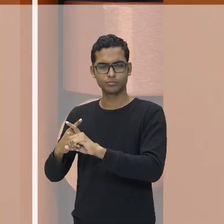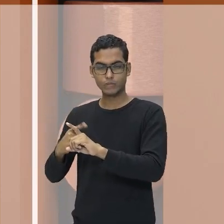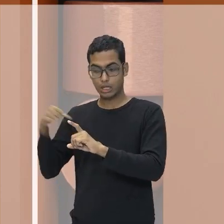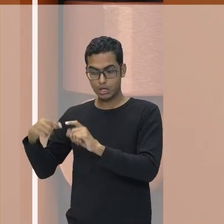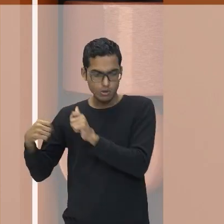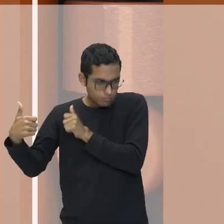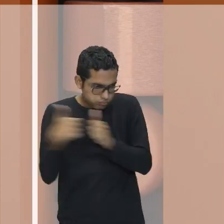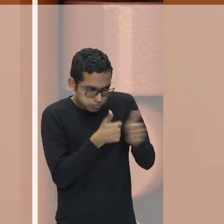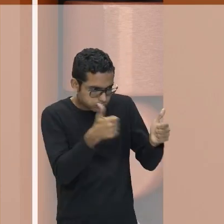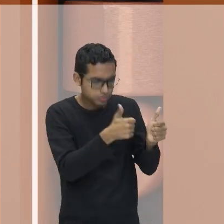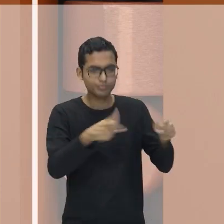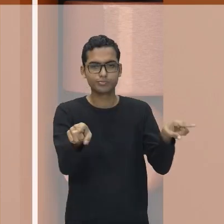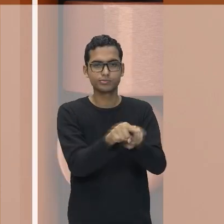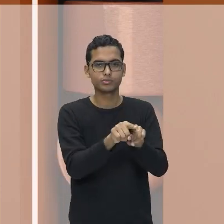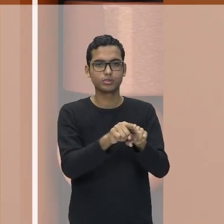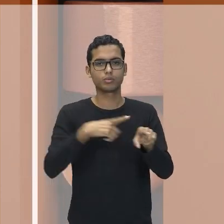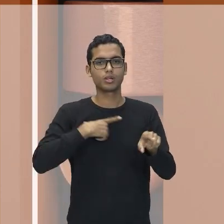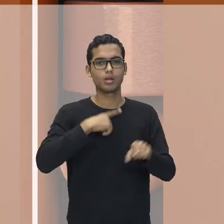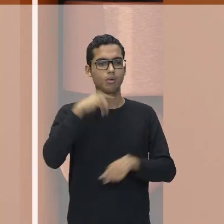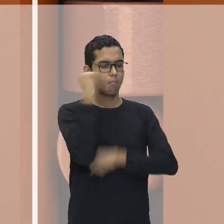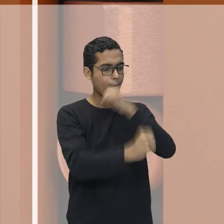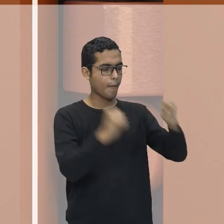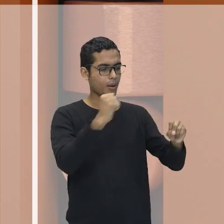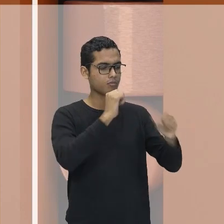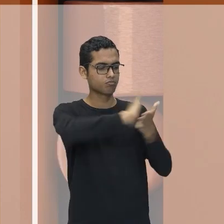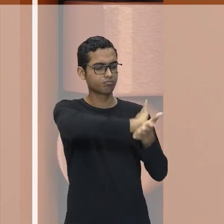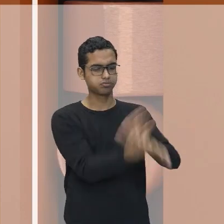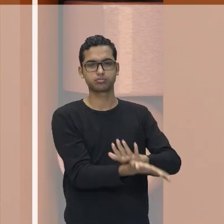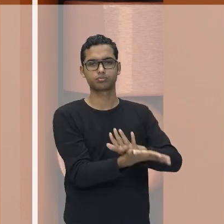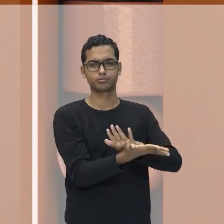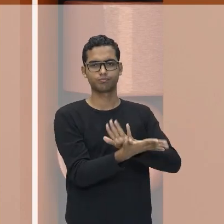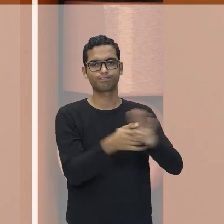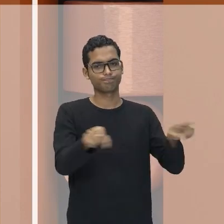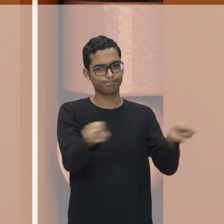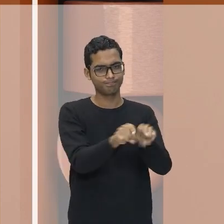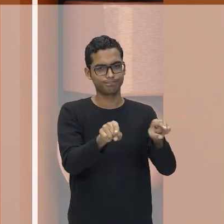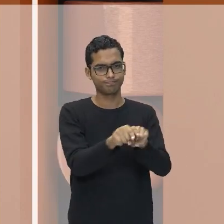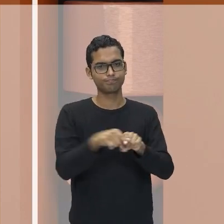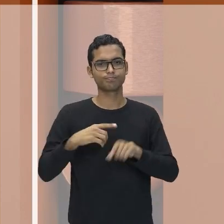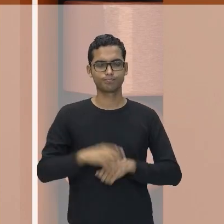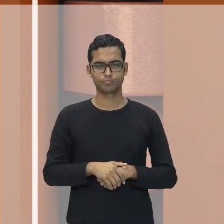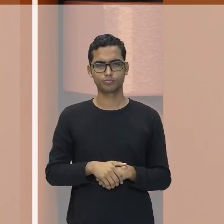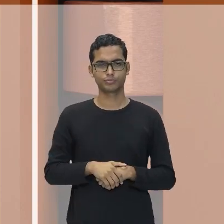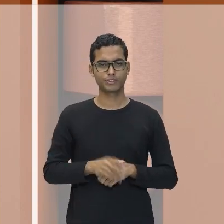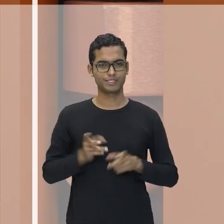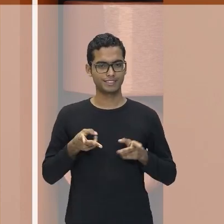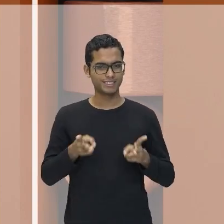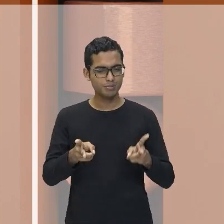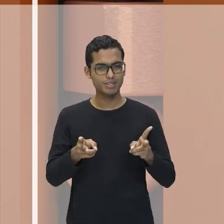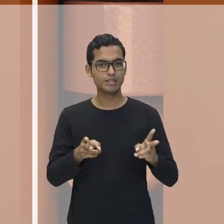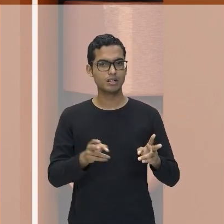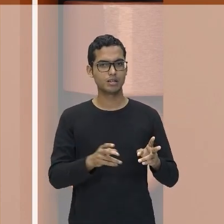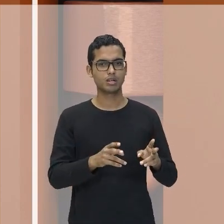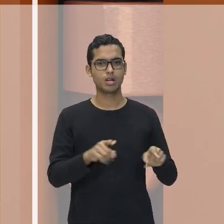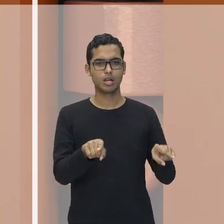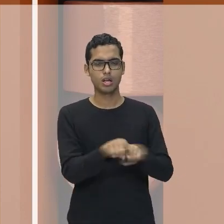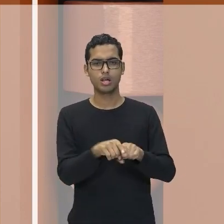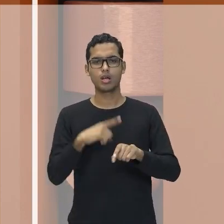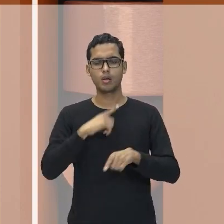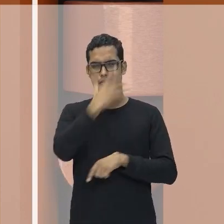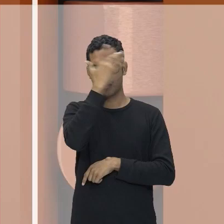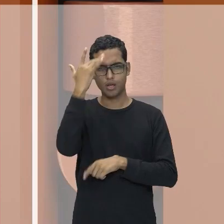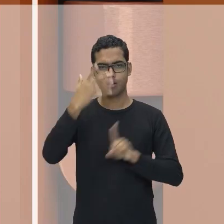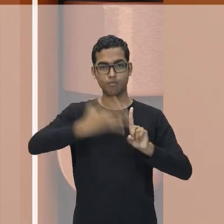e também eram eliminados. A mensagem era eliminar o diferente. Entre eles, homossexuais,